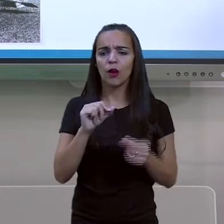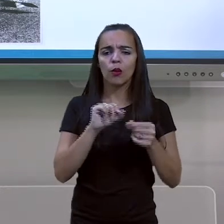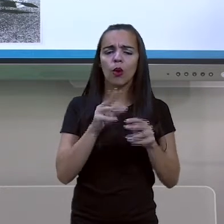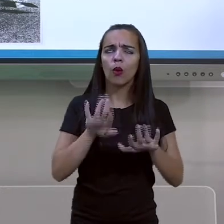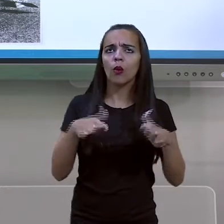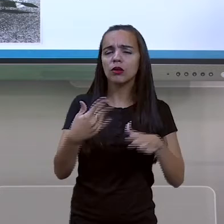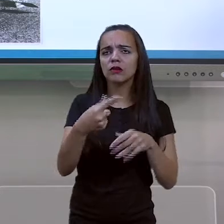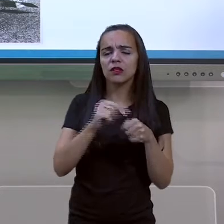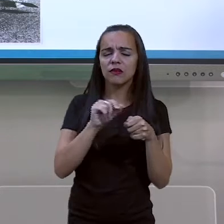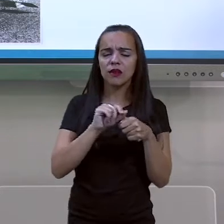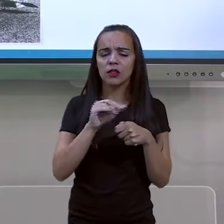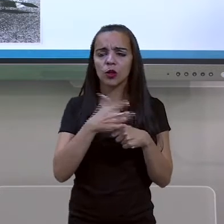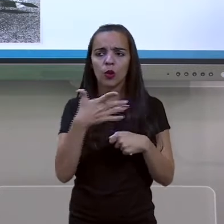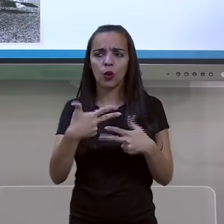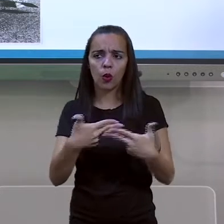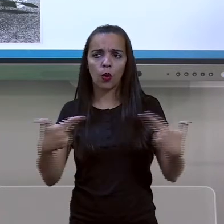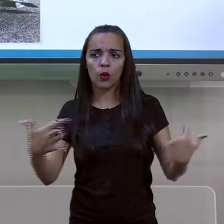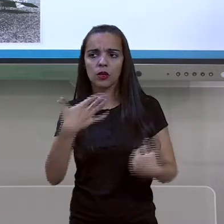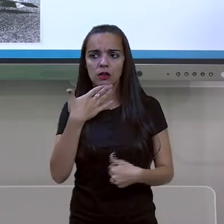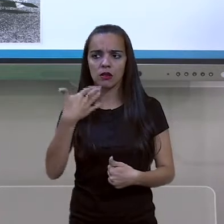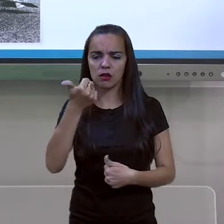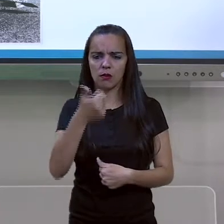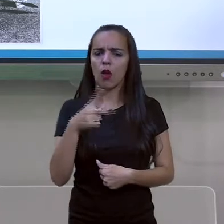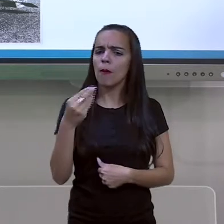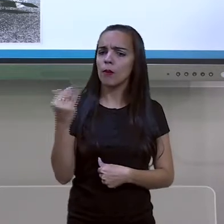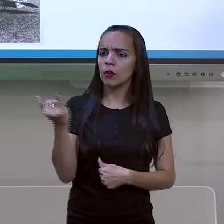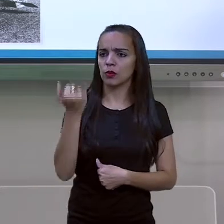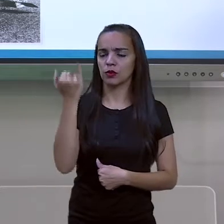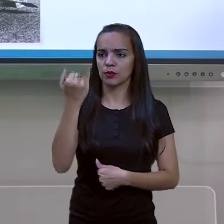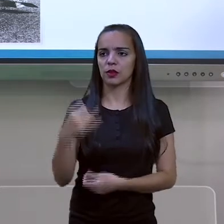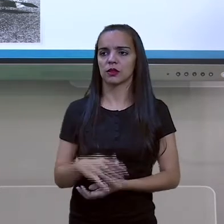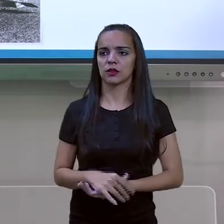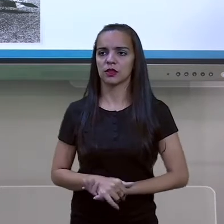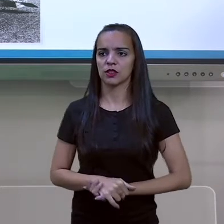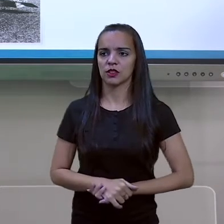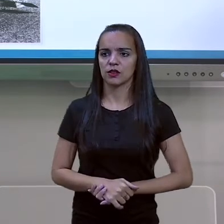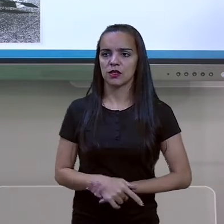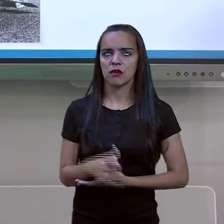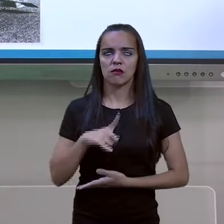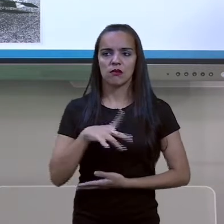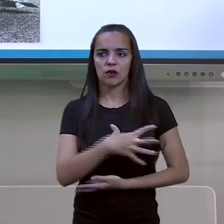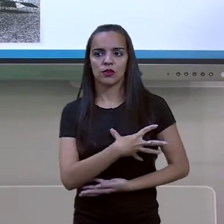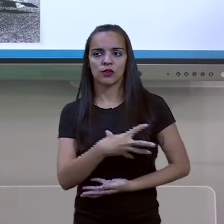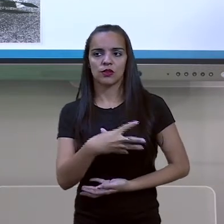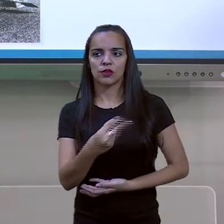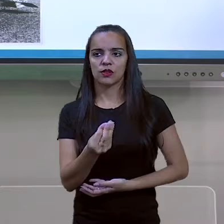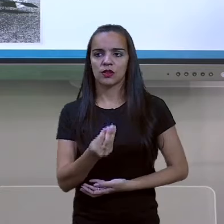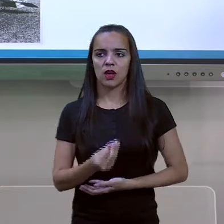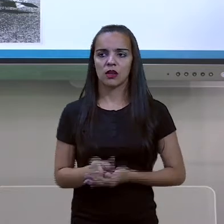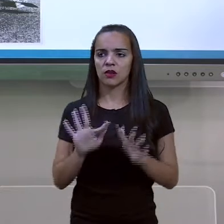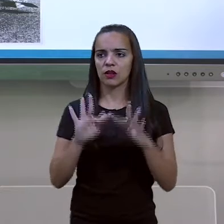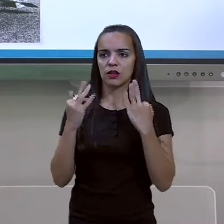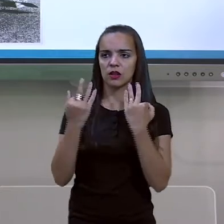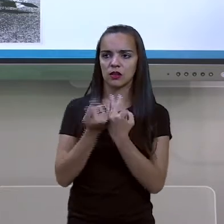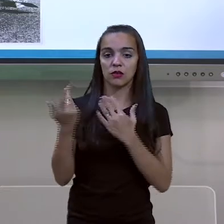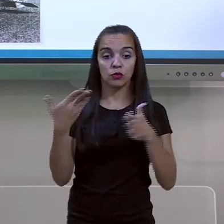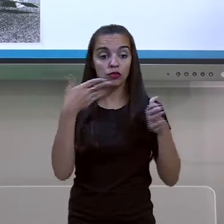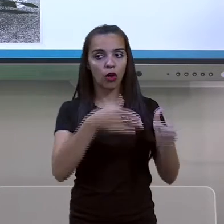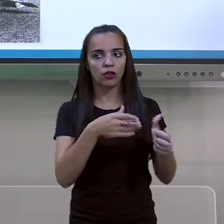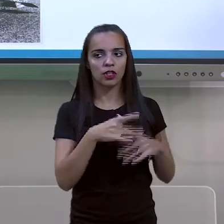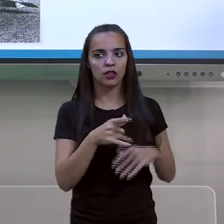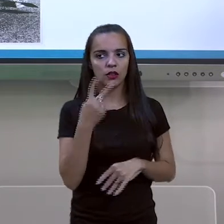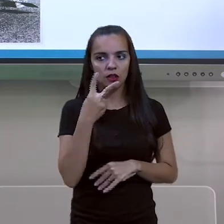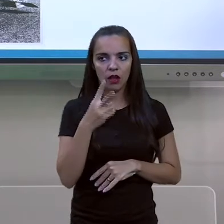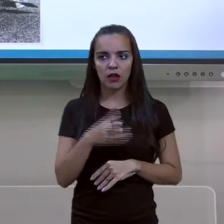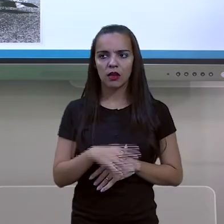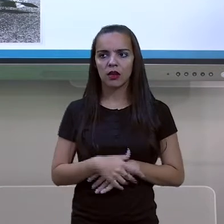uma melhoria? É muito importante. Quando os seus filhos ou os seus outros familiares chegarem